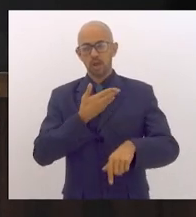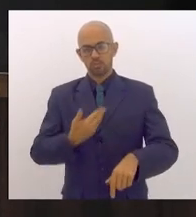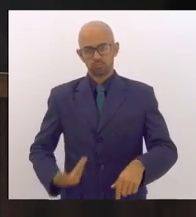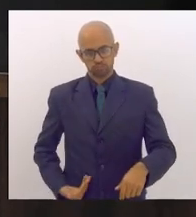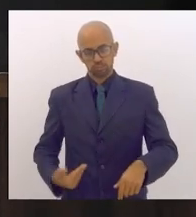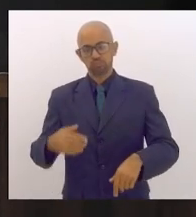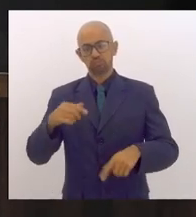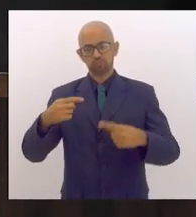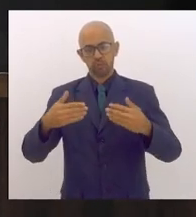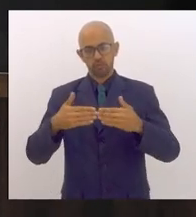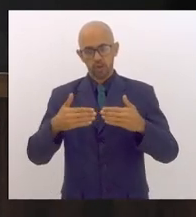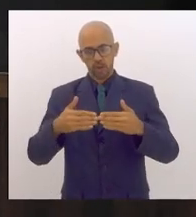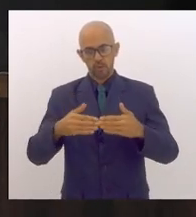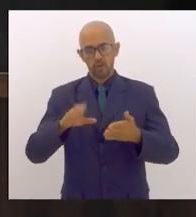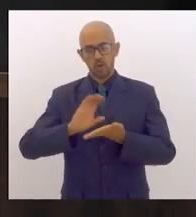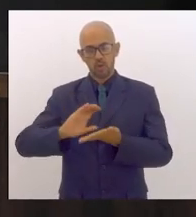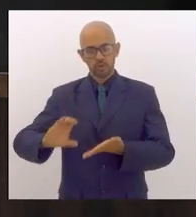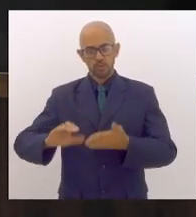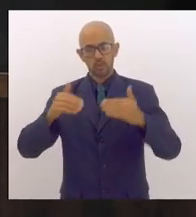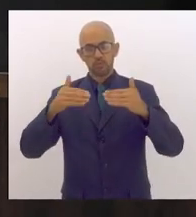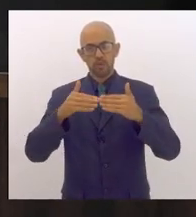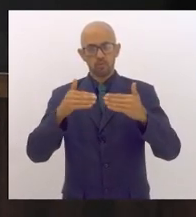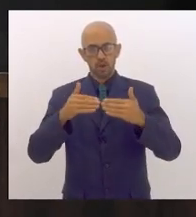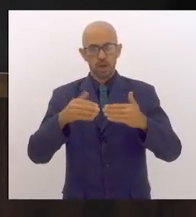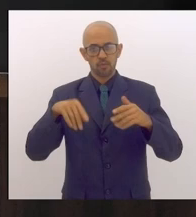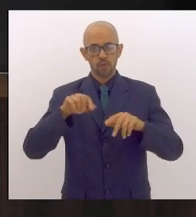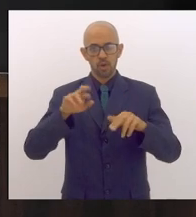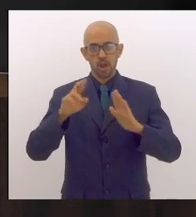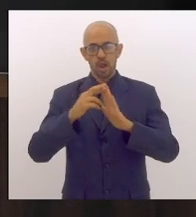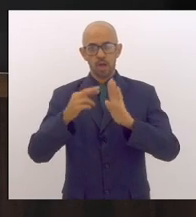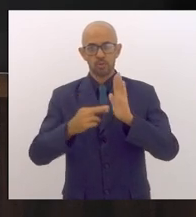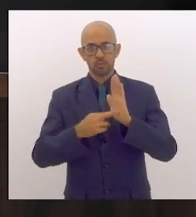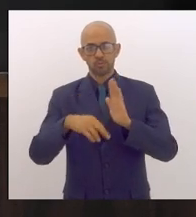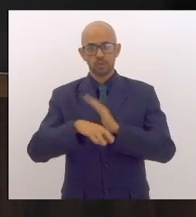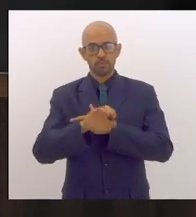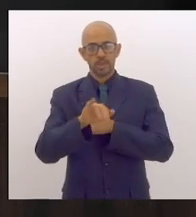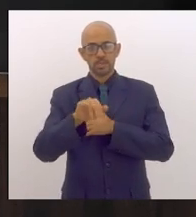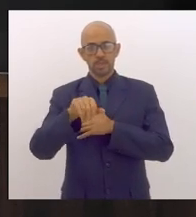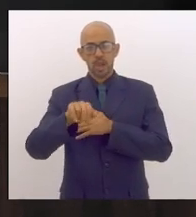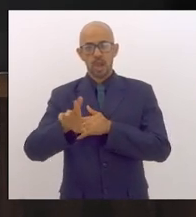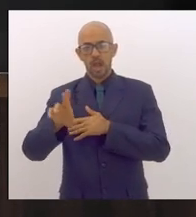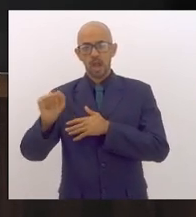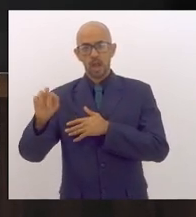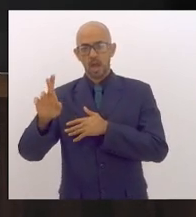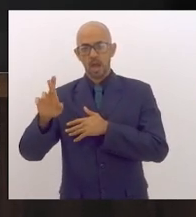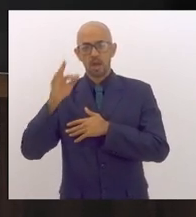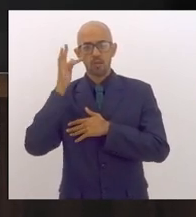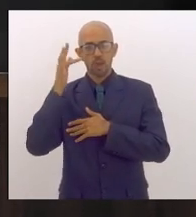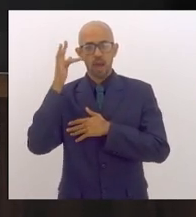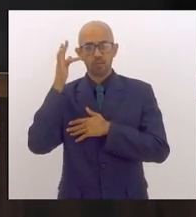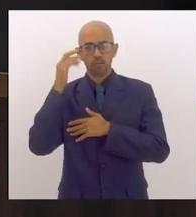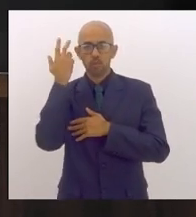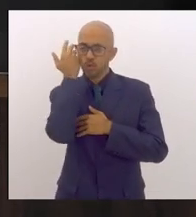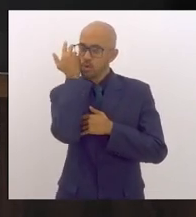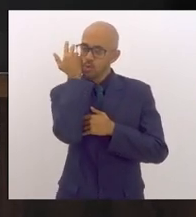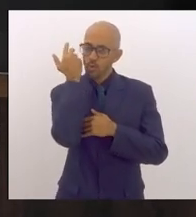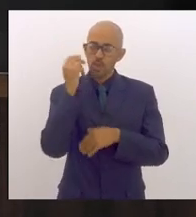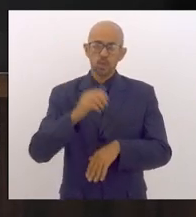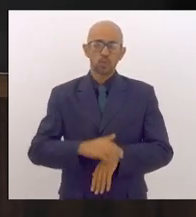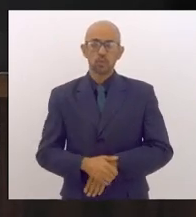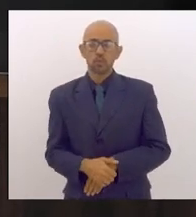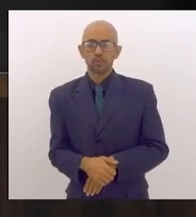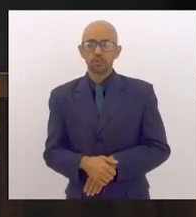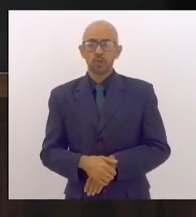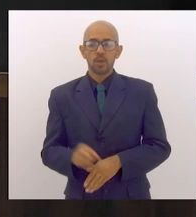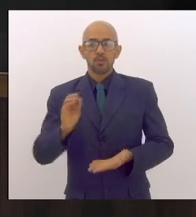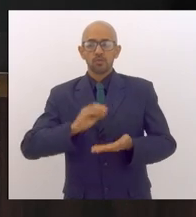orçamento, finanças, fiscalização financeira e controle, favorável. Relatores, deputado Rodrigo Bacelar, Flávio Serafim e Eliomar Coelho.